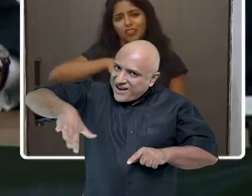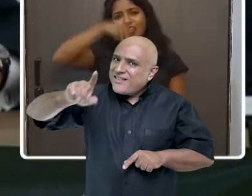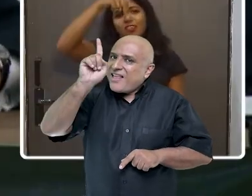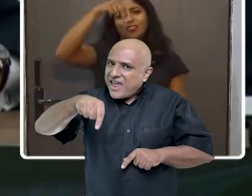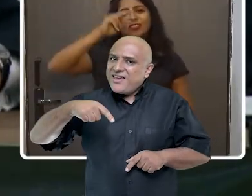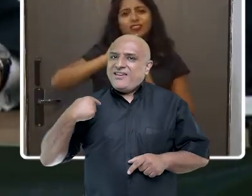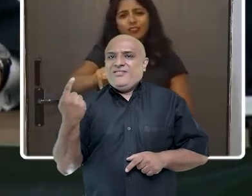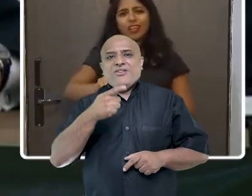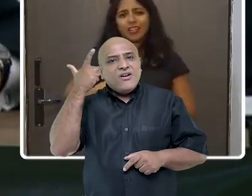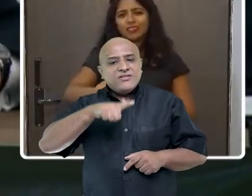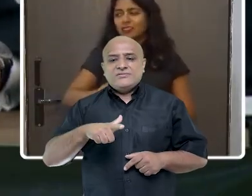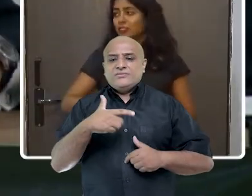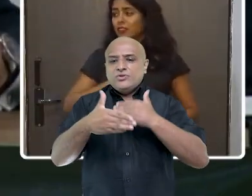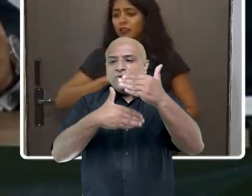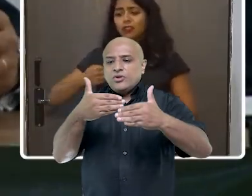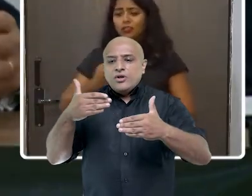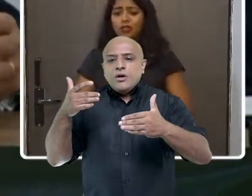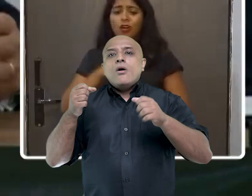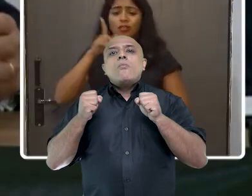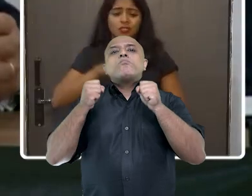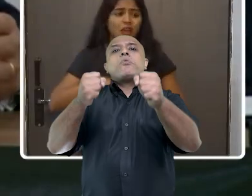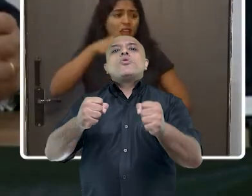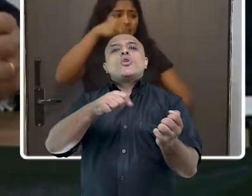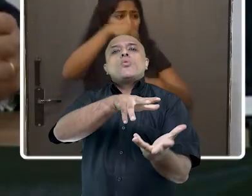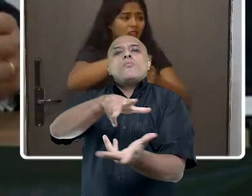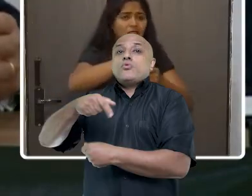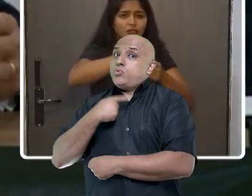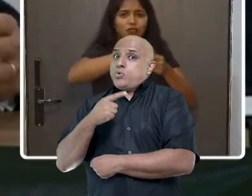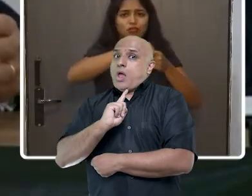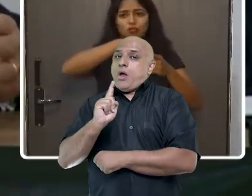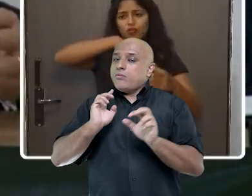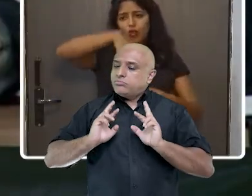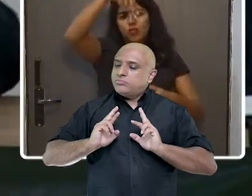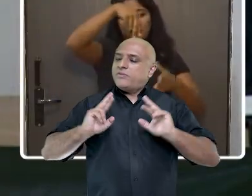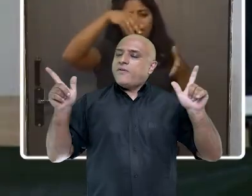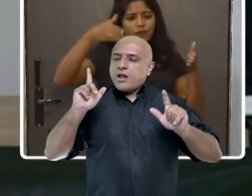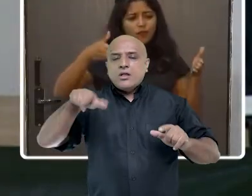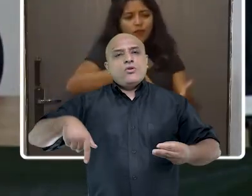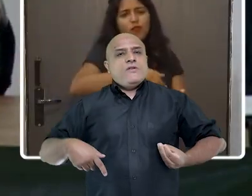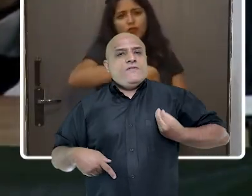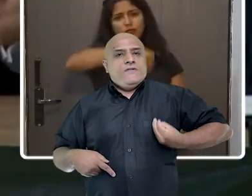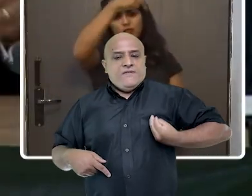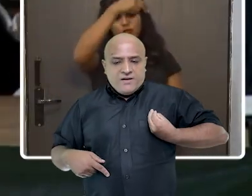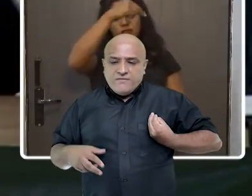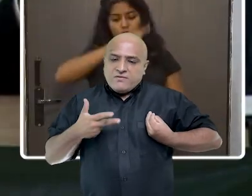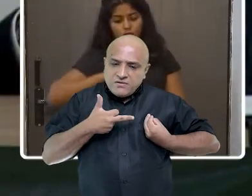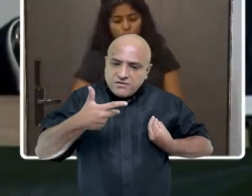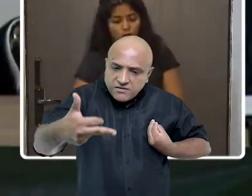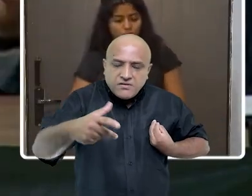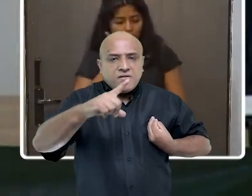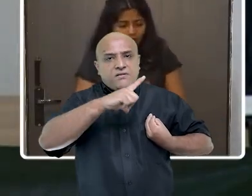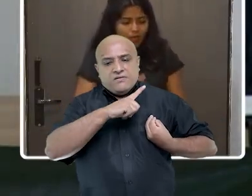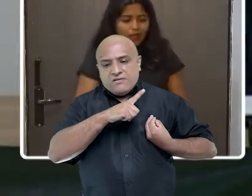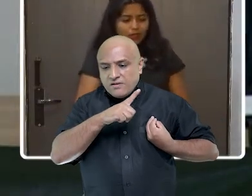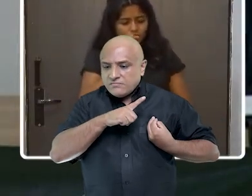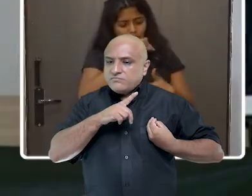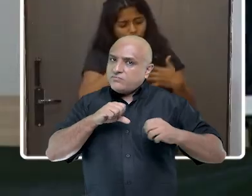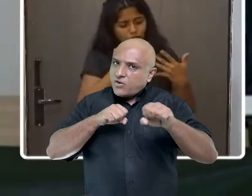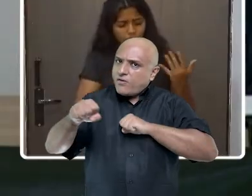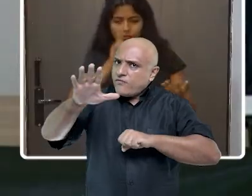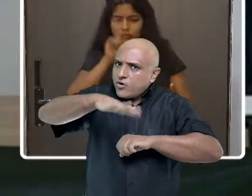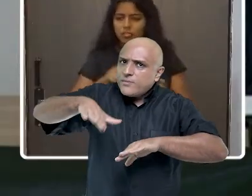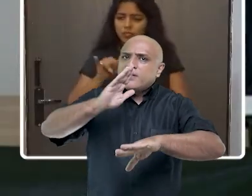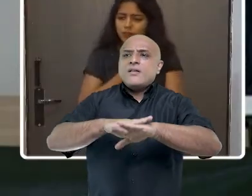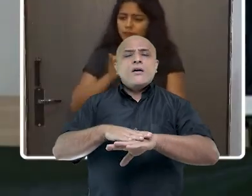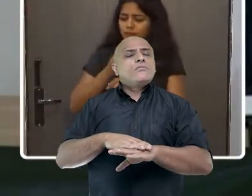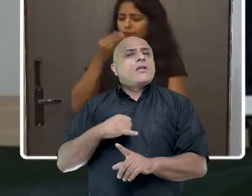que nós judicamos sobre o pulmão do mundo. A nossa diferença é que nós vivemos questões que dizem respeito à formação daquilo